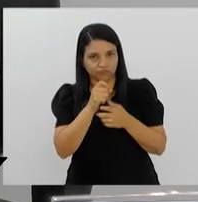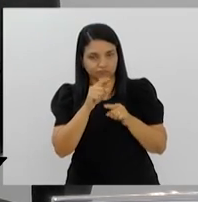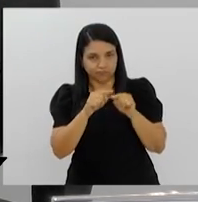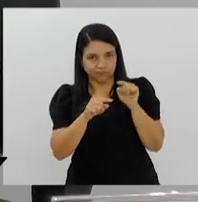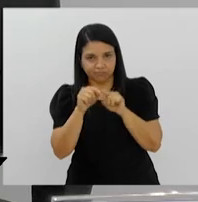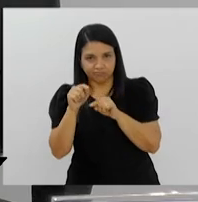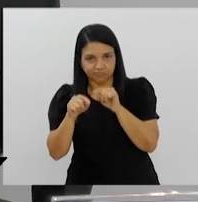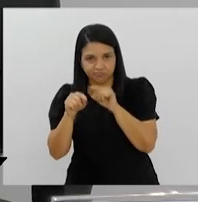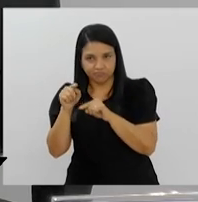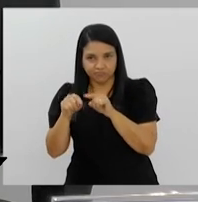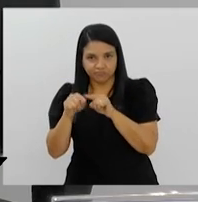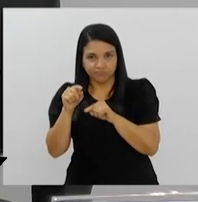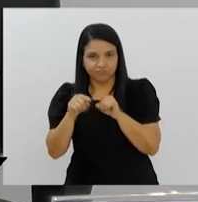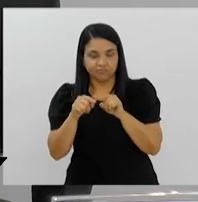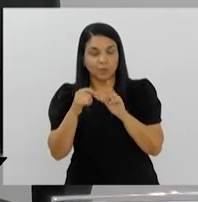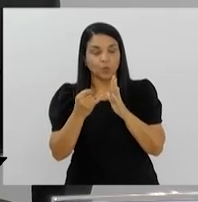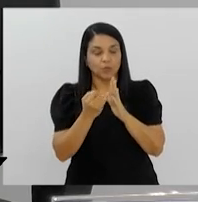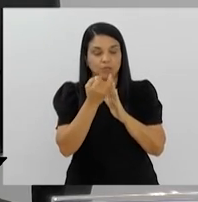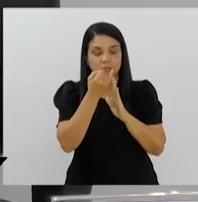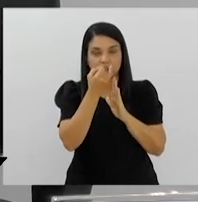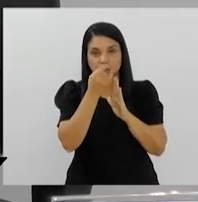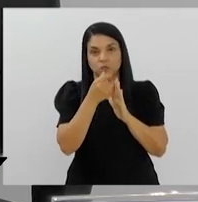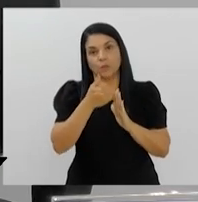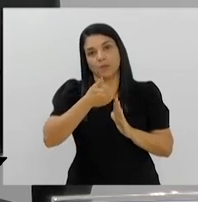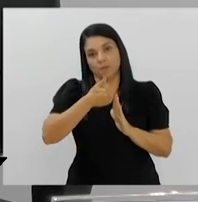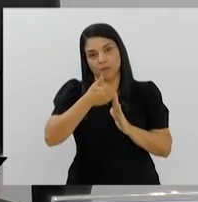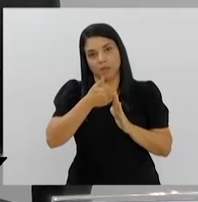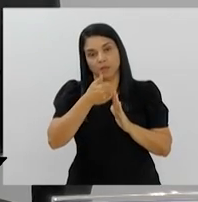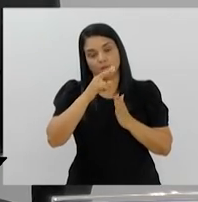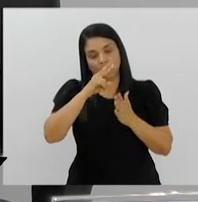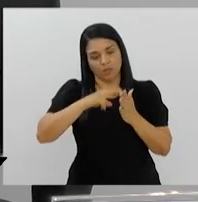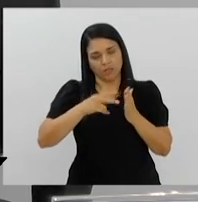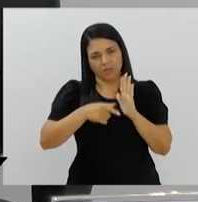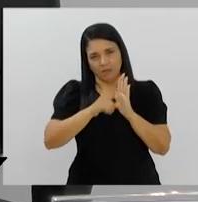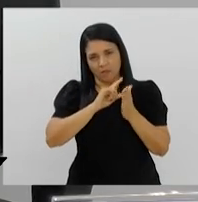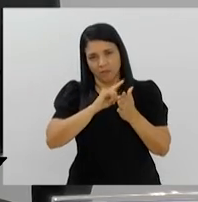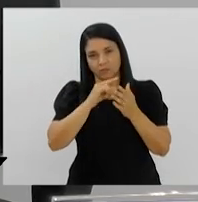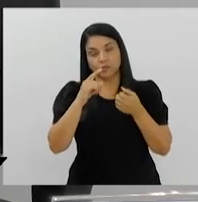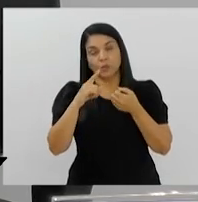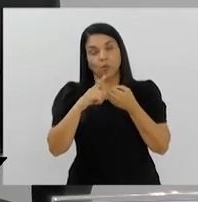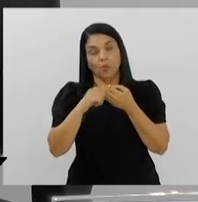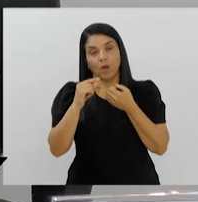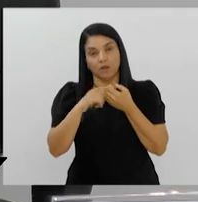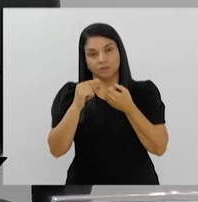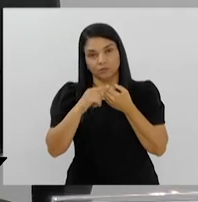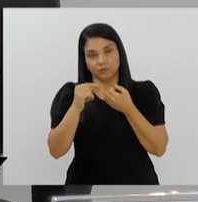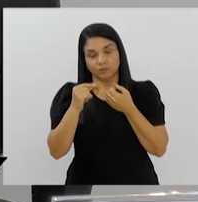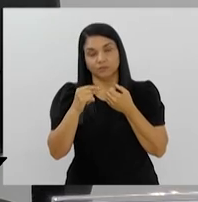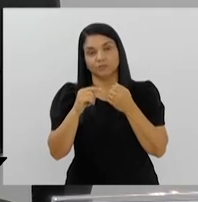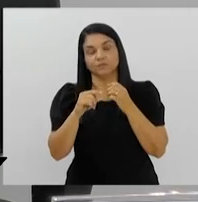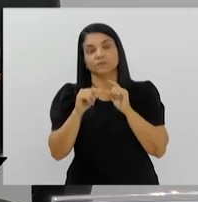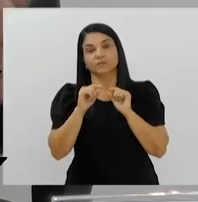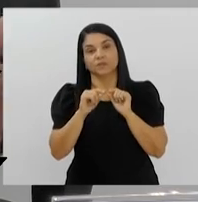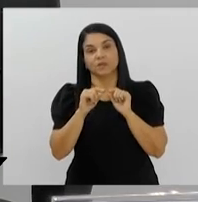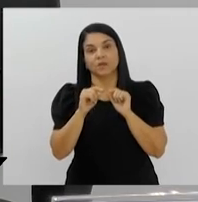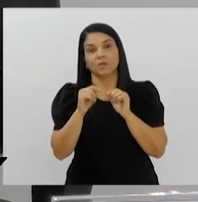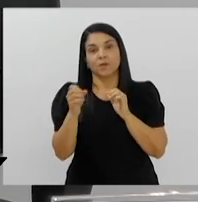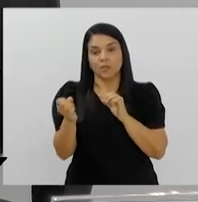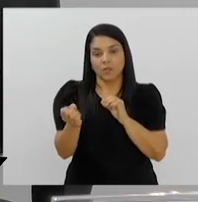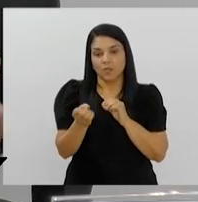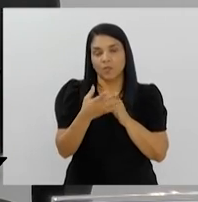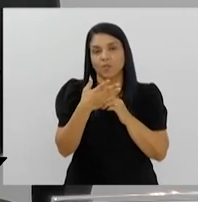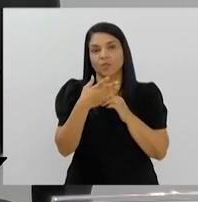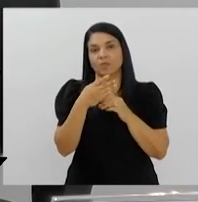né de que tratam o inciso primeiro que eu já li do parágrafo primeiro o artigo primeiro desta lei eles tem uma renovação